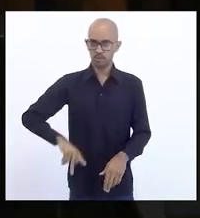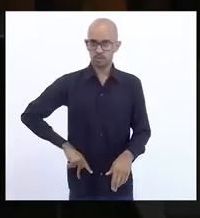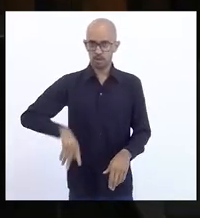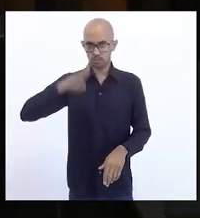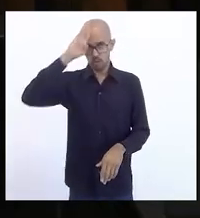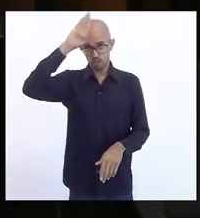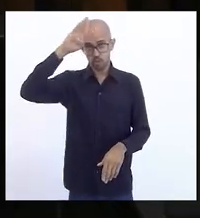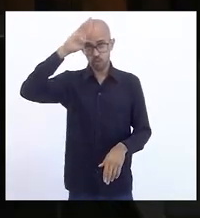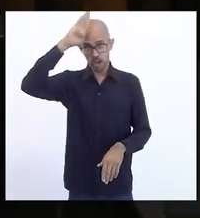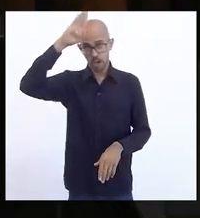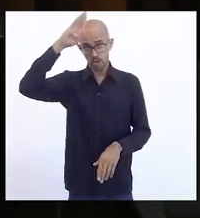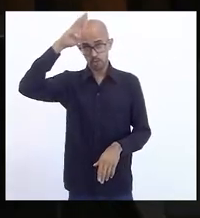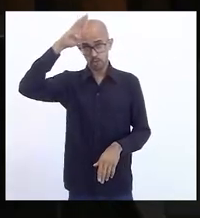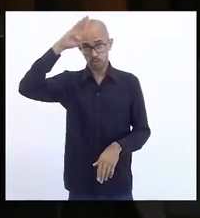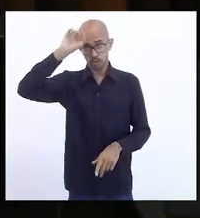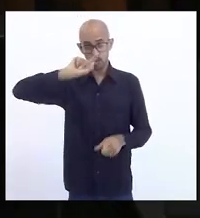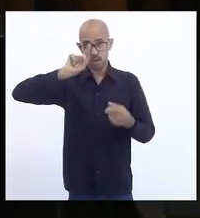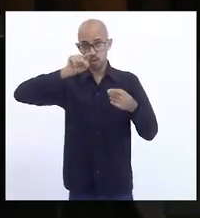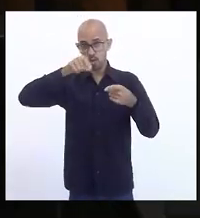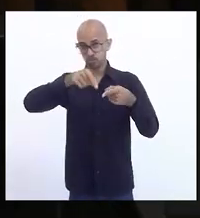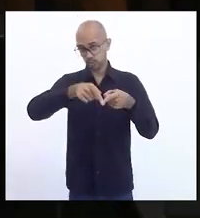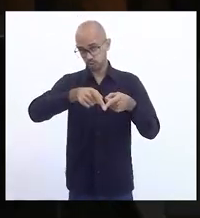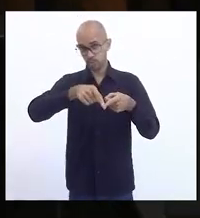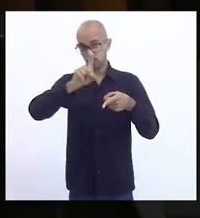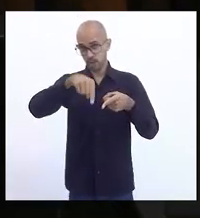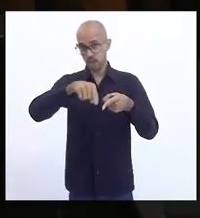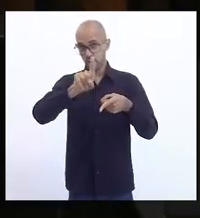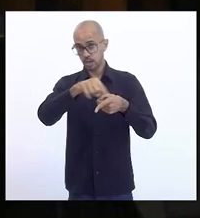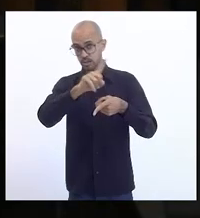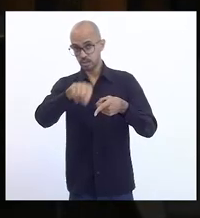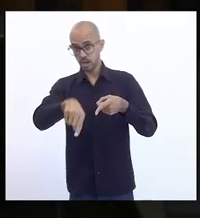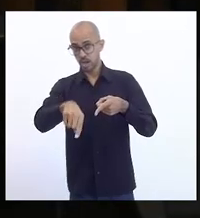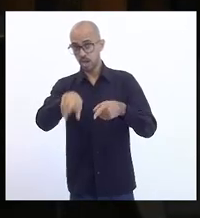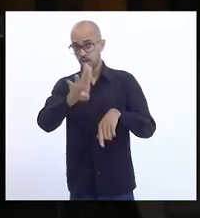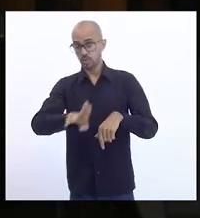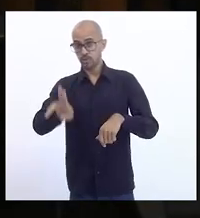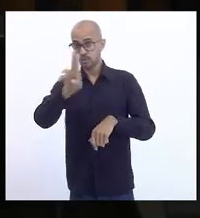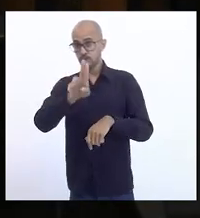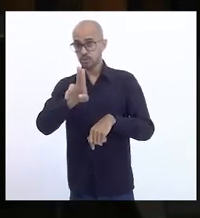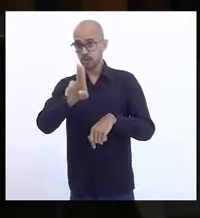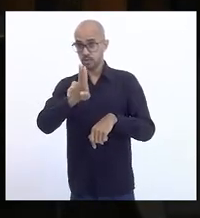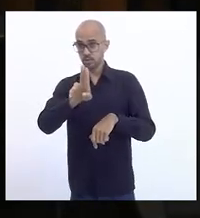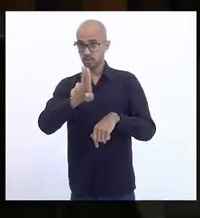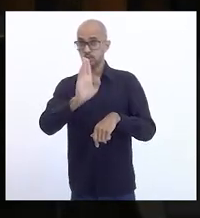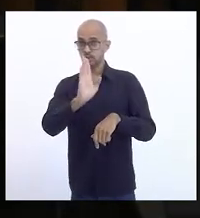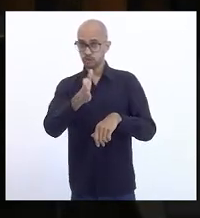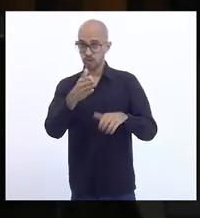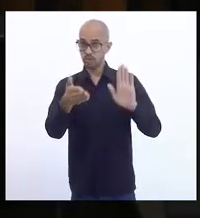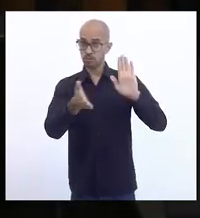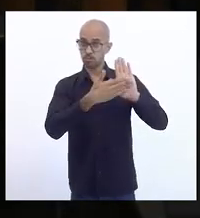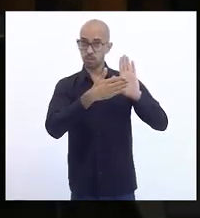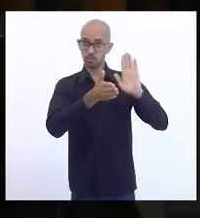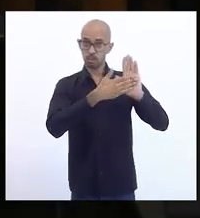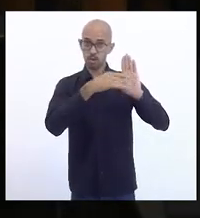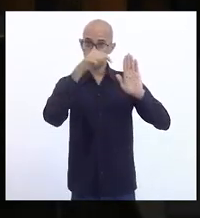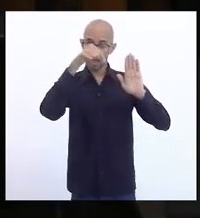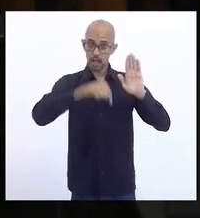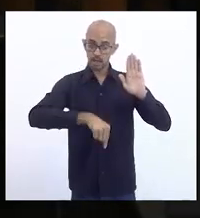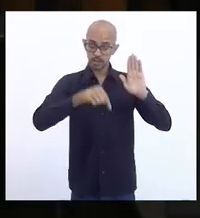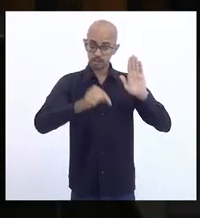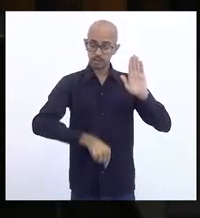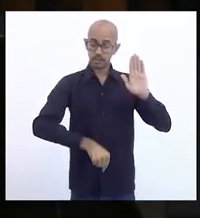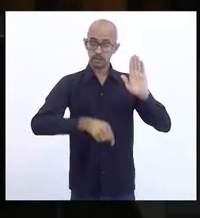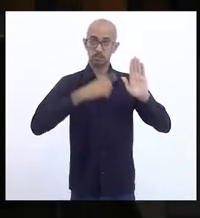Bolsonaro, que a meta é extinguir universidades, como já foram propostas aqui por